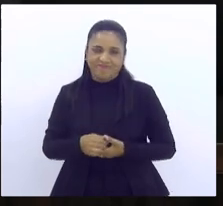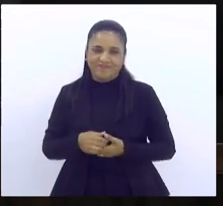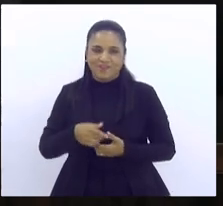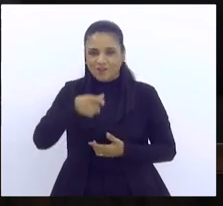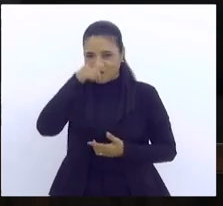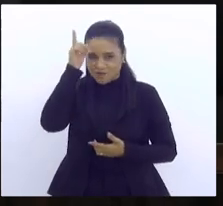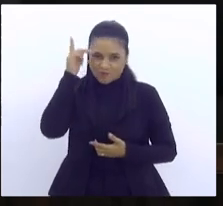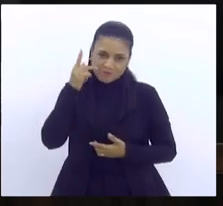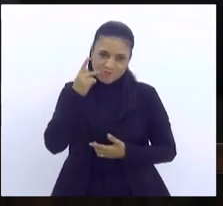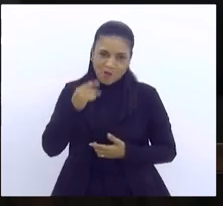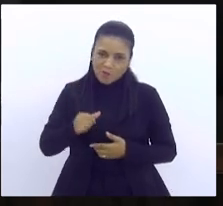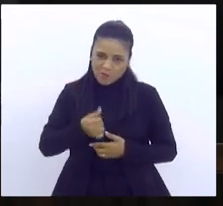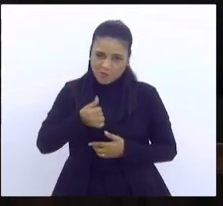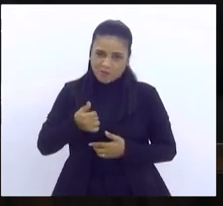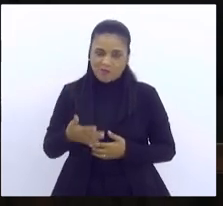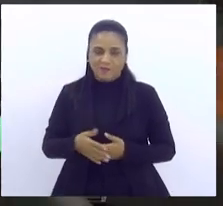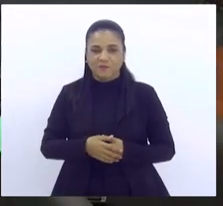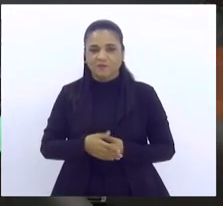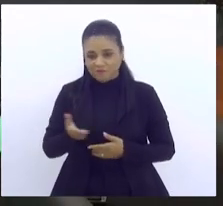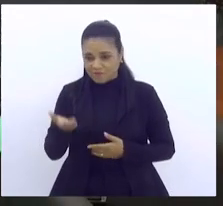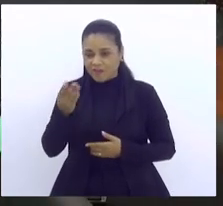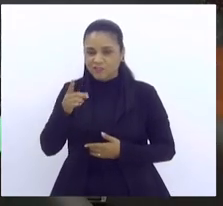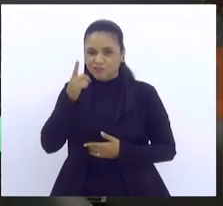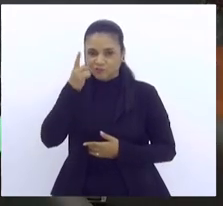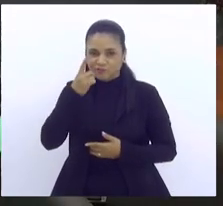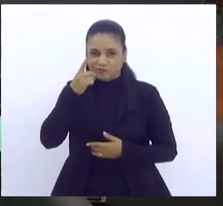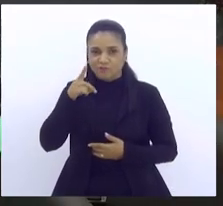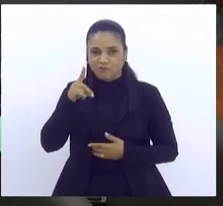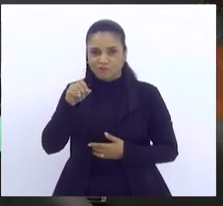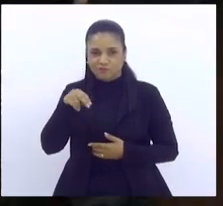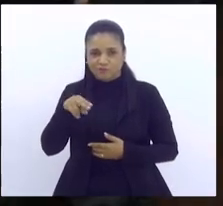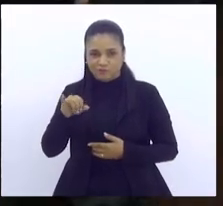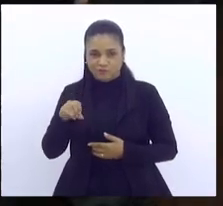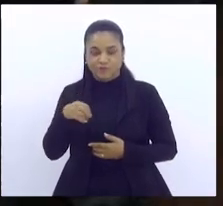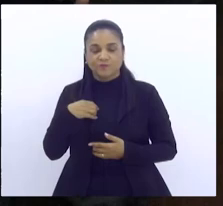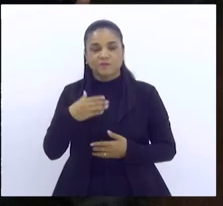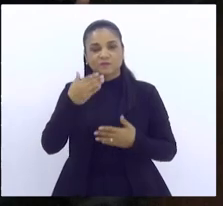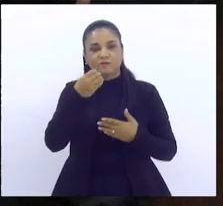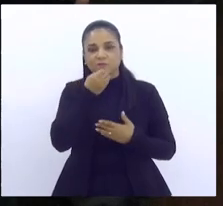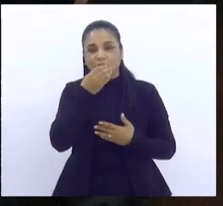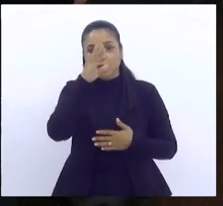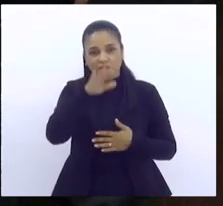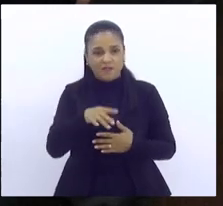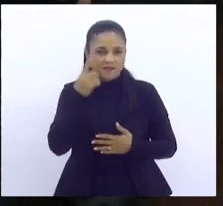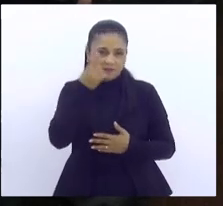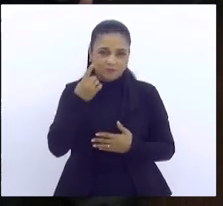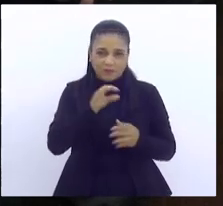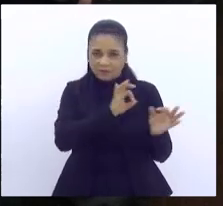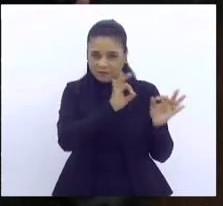Luiz primeiro. Vai, Dino, por favor. Senhor presidente, boa tarde, deputados que nos assistem.